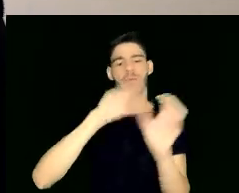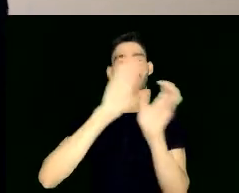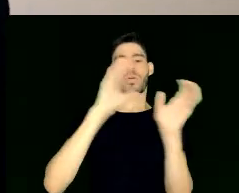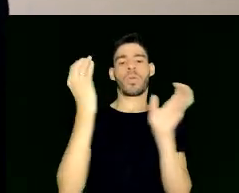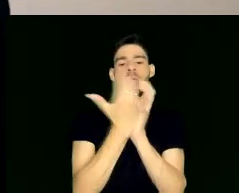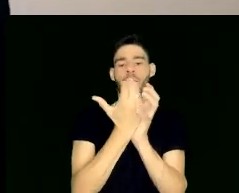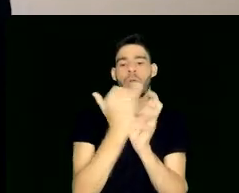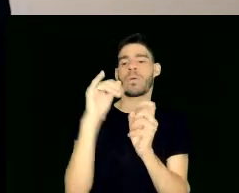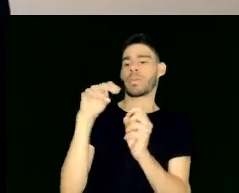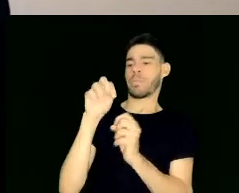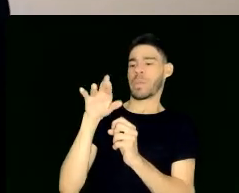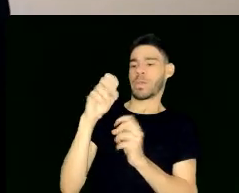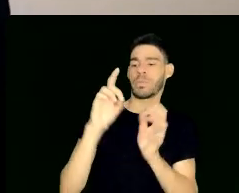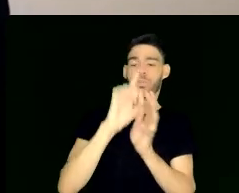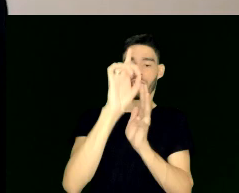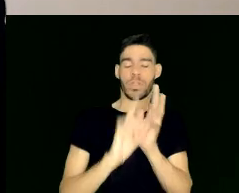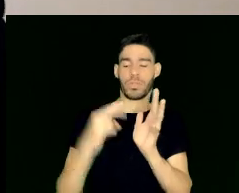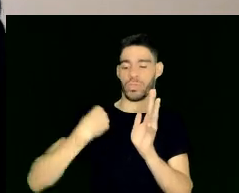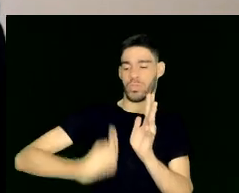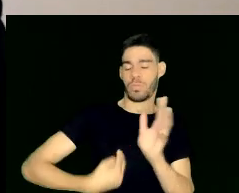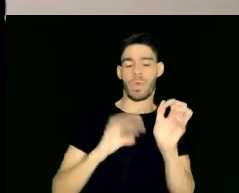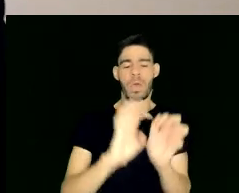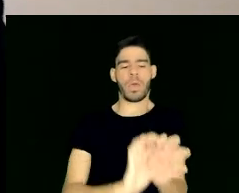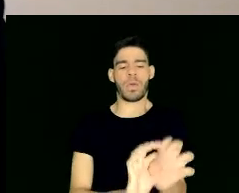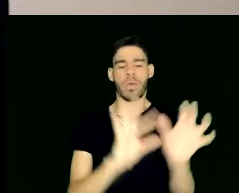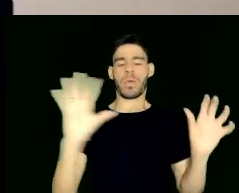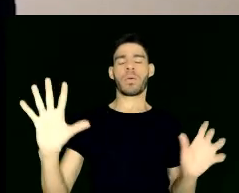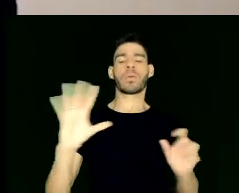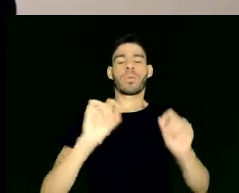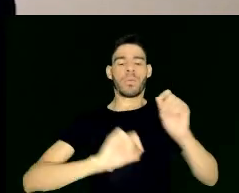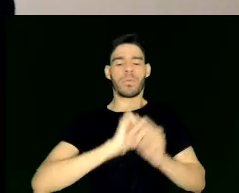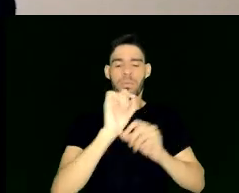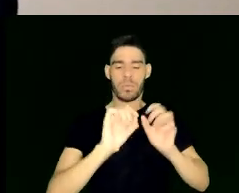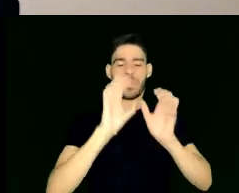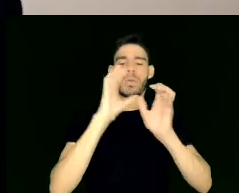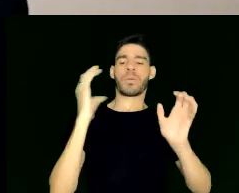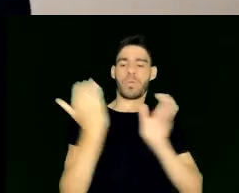da Comissão Interamericana de Direitos Humanos permitem